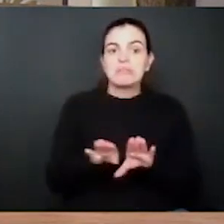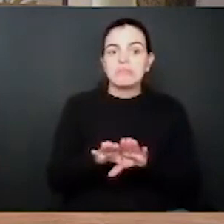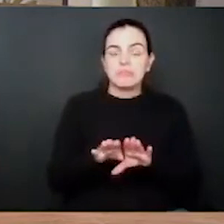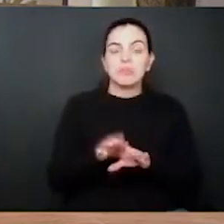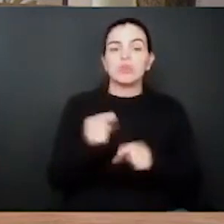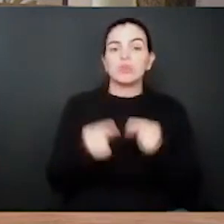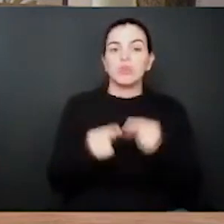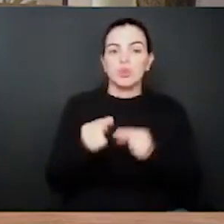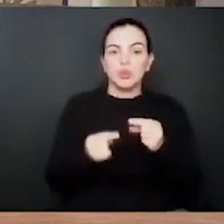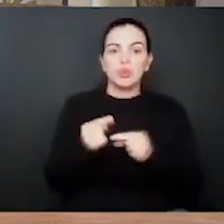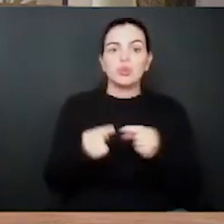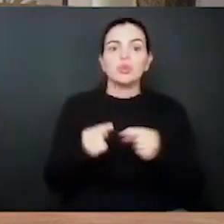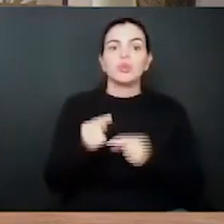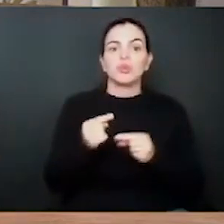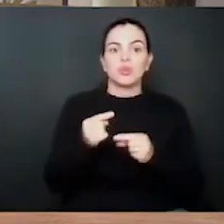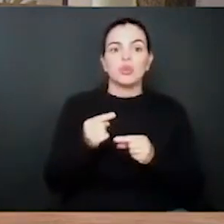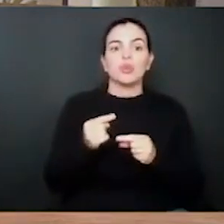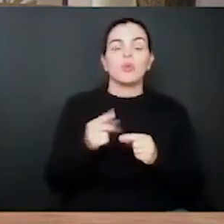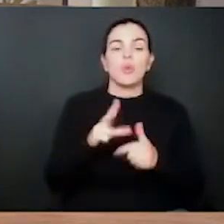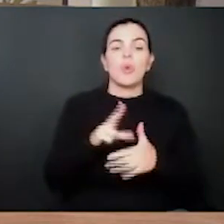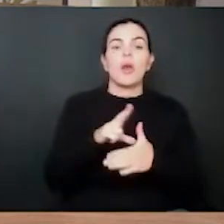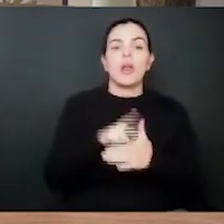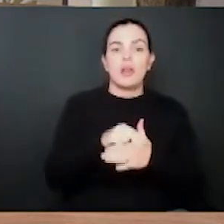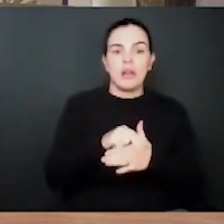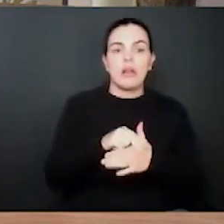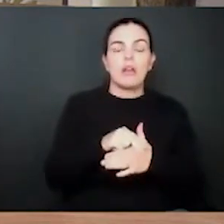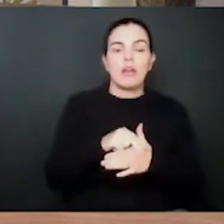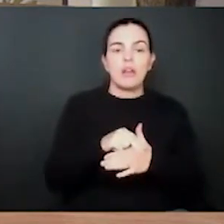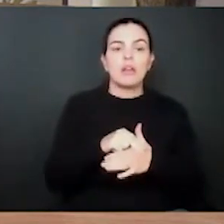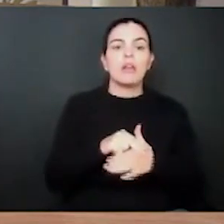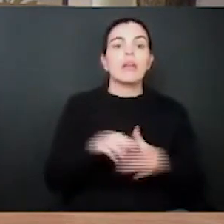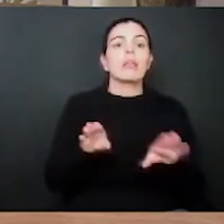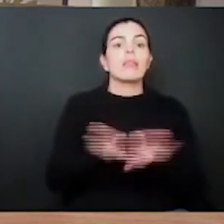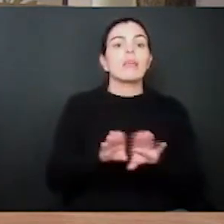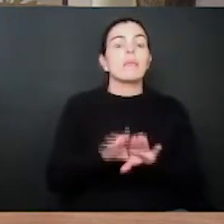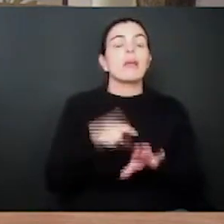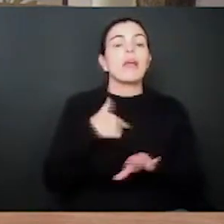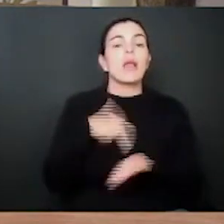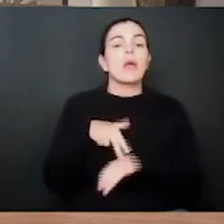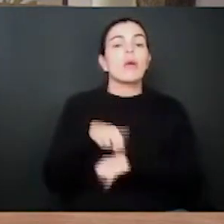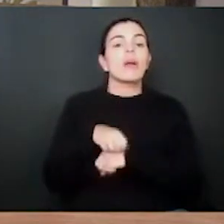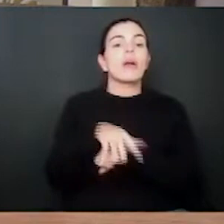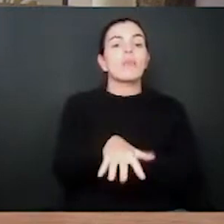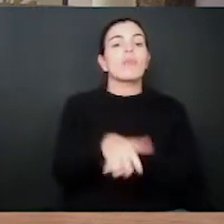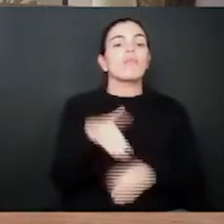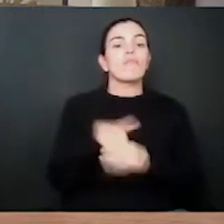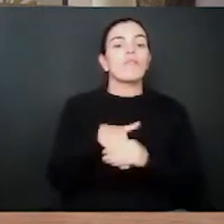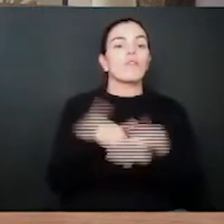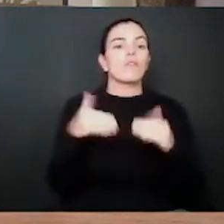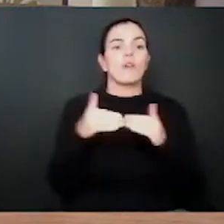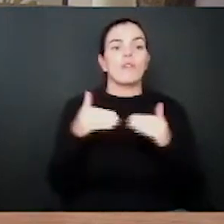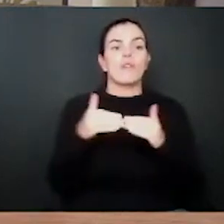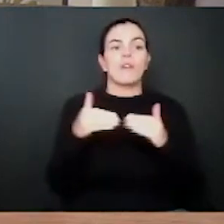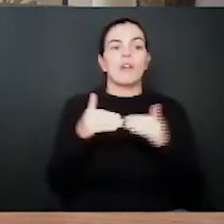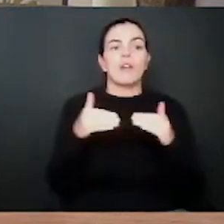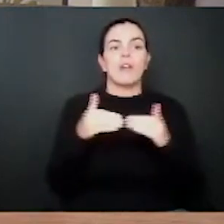profundamente o anexo em si. E, então, encaminho o voto favorável à bancada do MDB